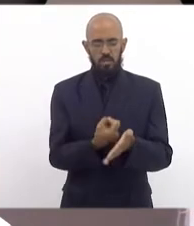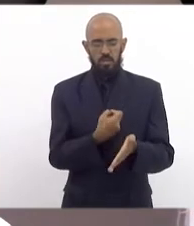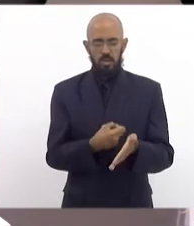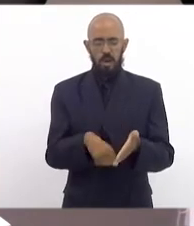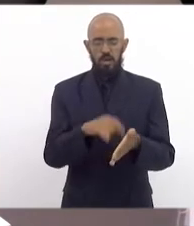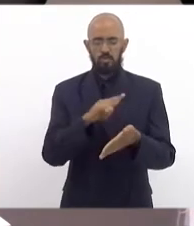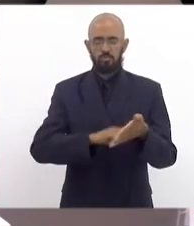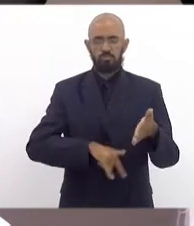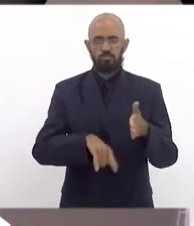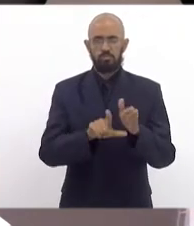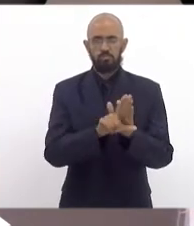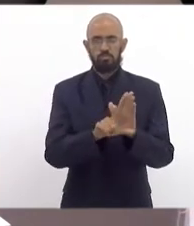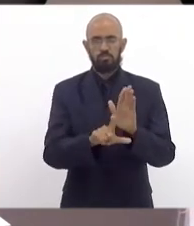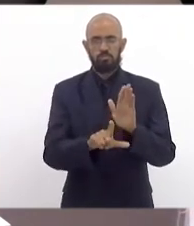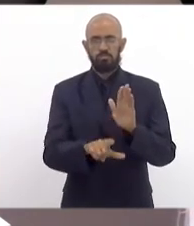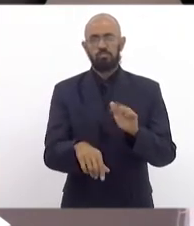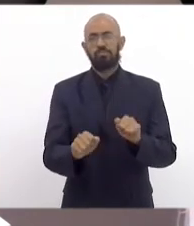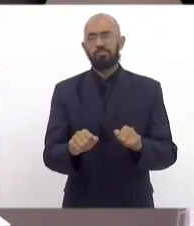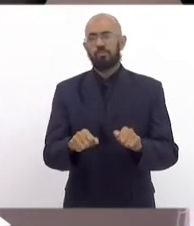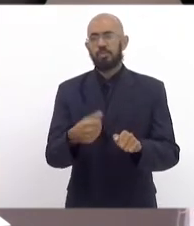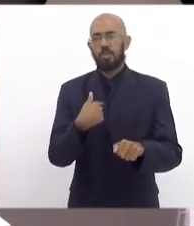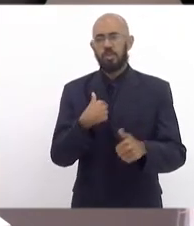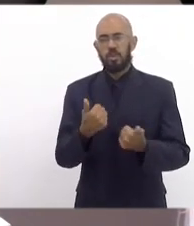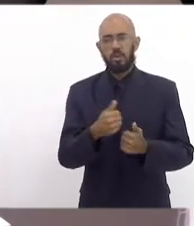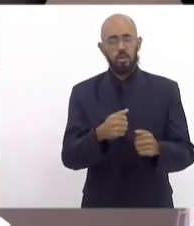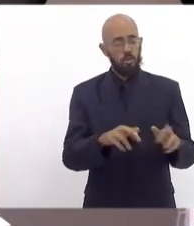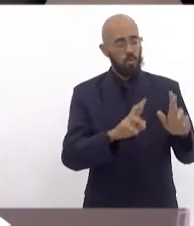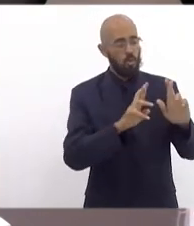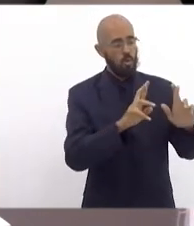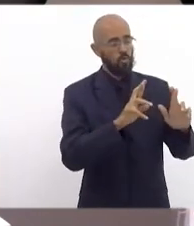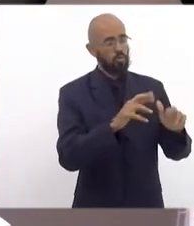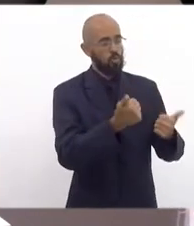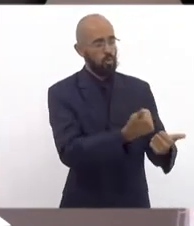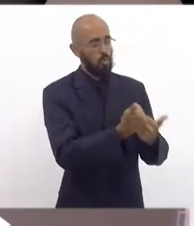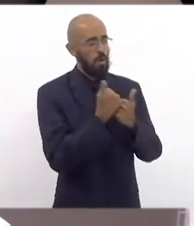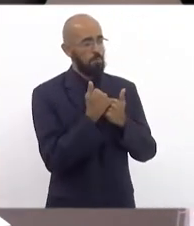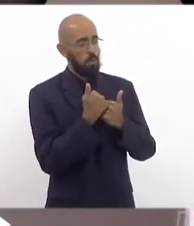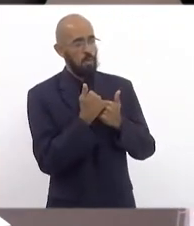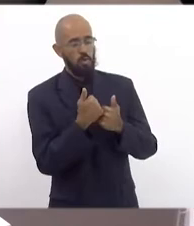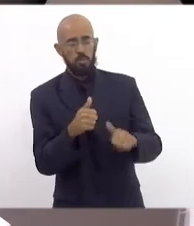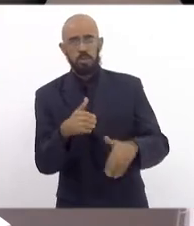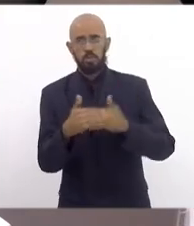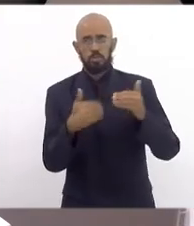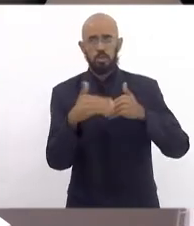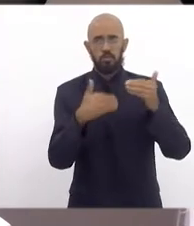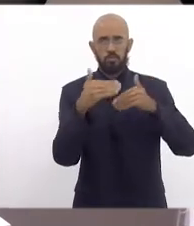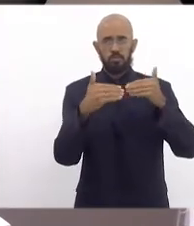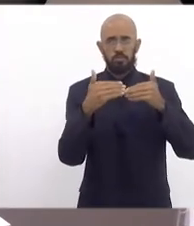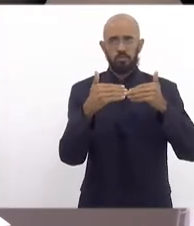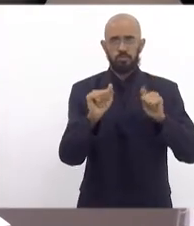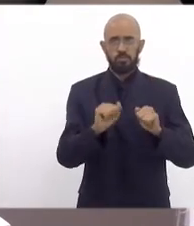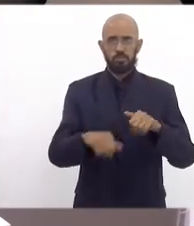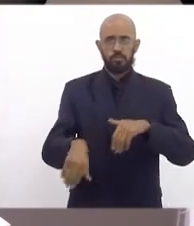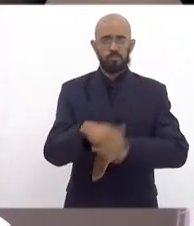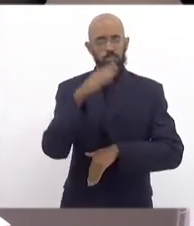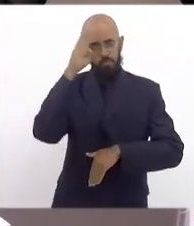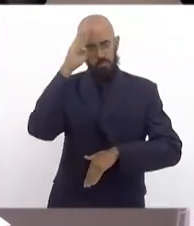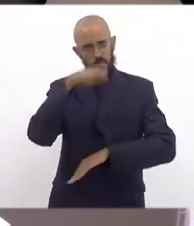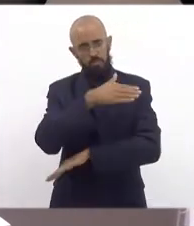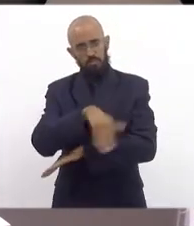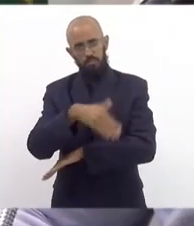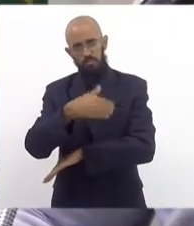lei Parabéns para todos vocês e eu conto com o apoio de todos para reerguer nossas a Petrópolis principalmente a Rua